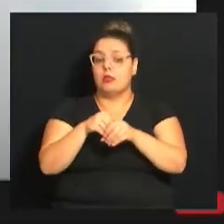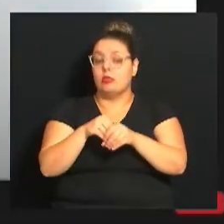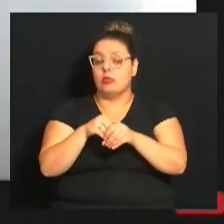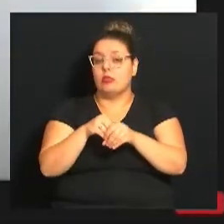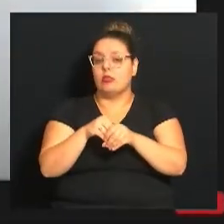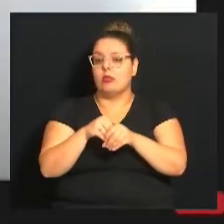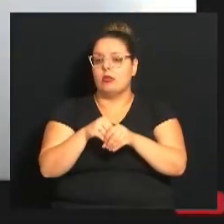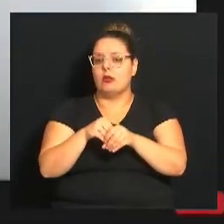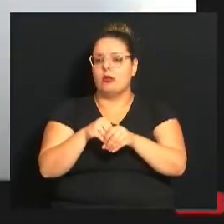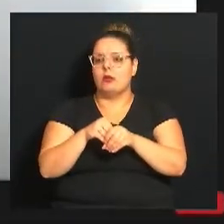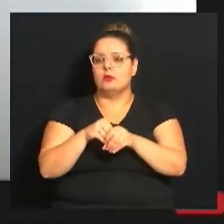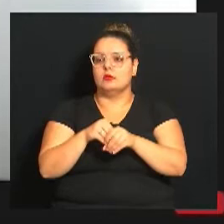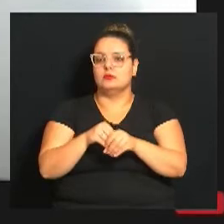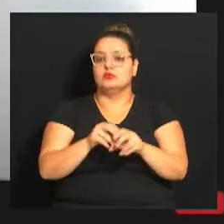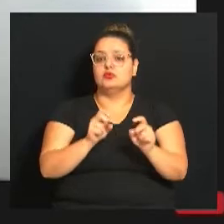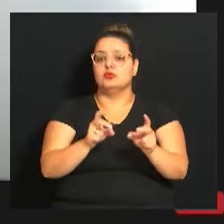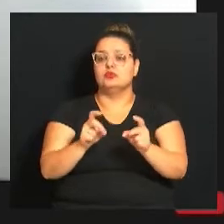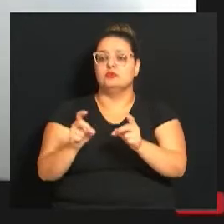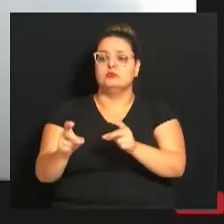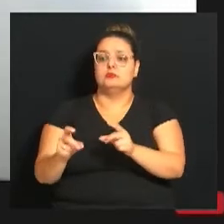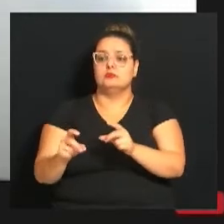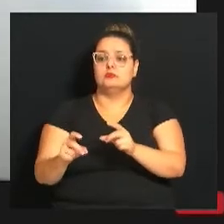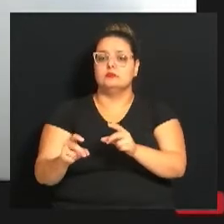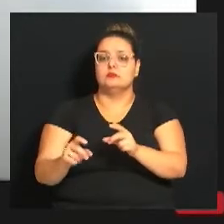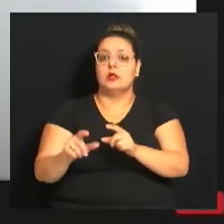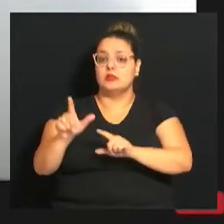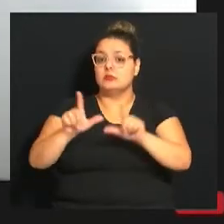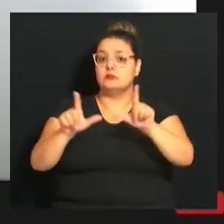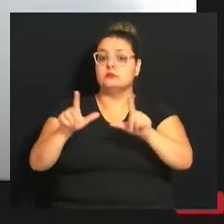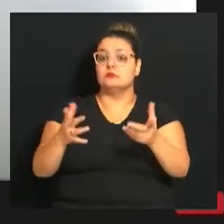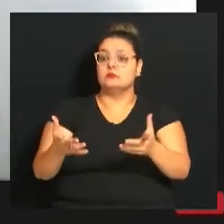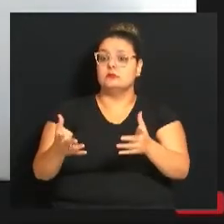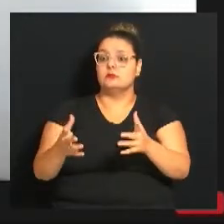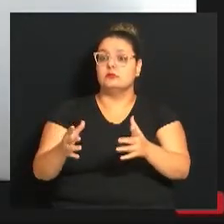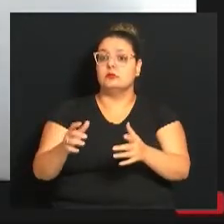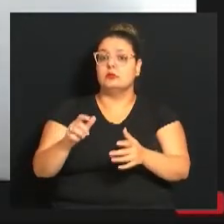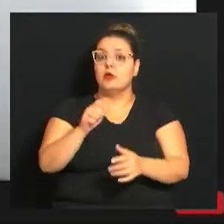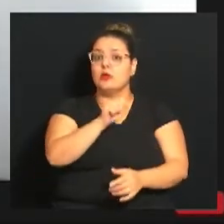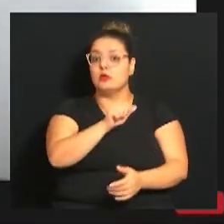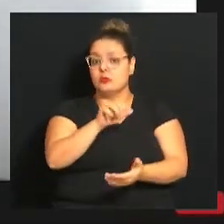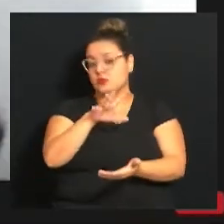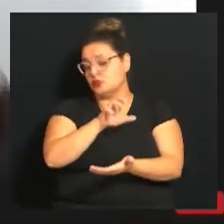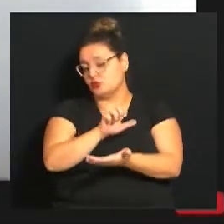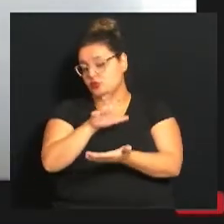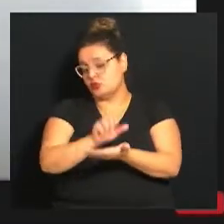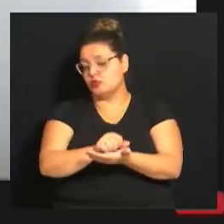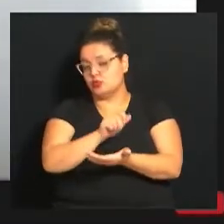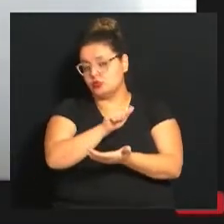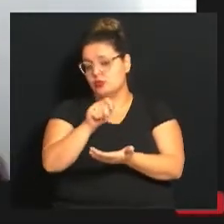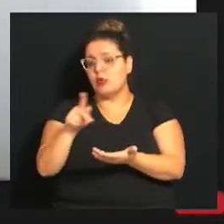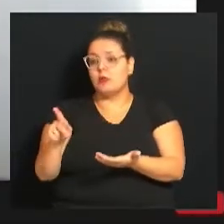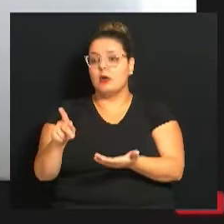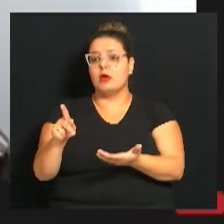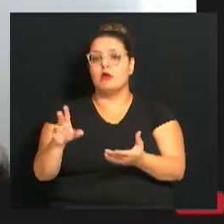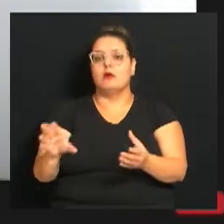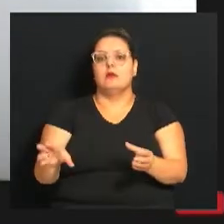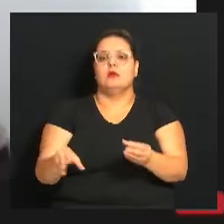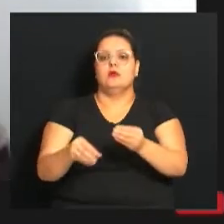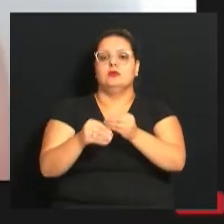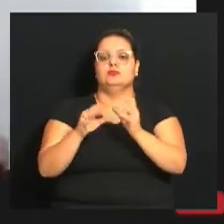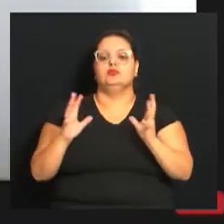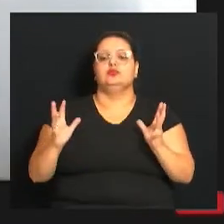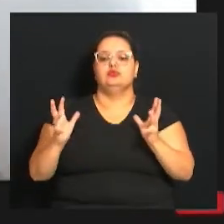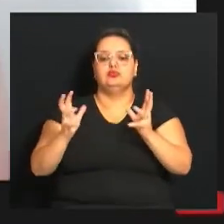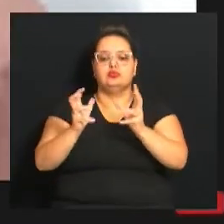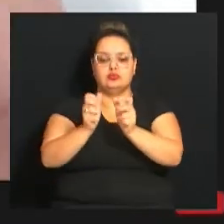pacote de assinatura, essas TVs, esses aplicativos da Netflix. Conseguiram fazer um combo para ter